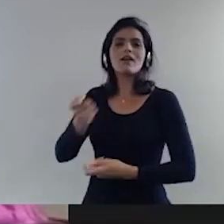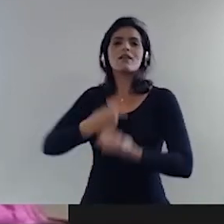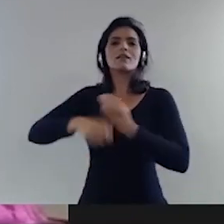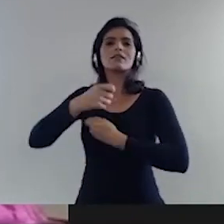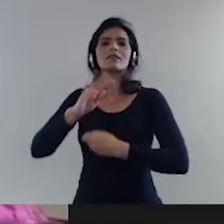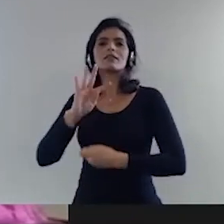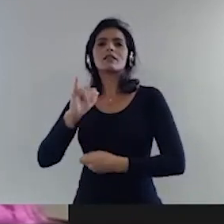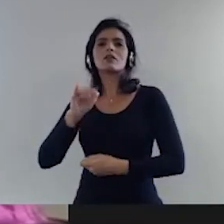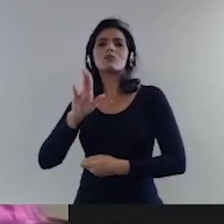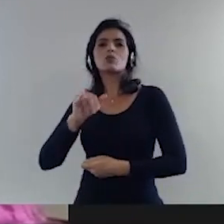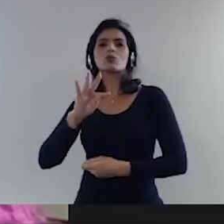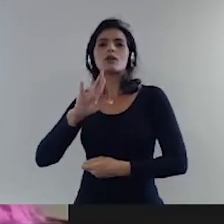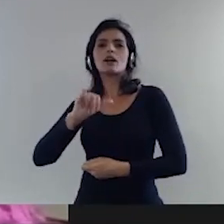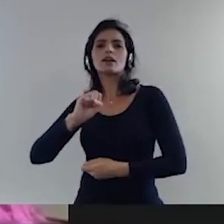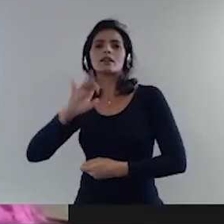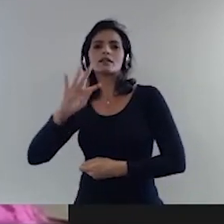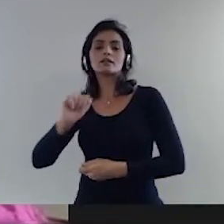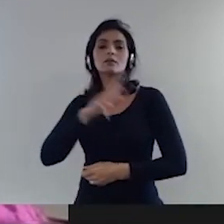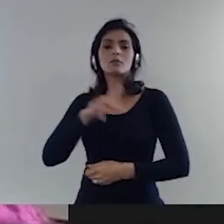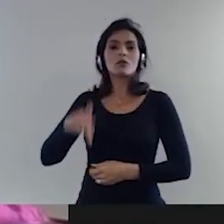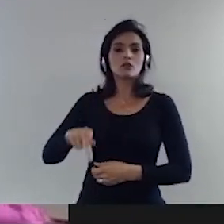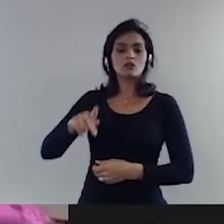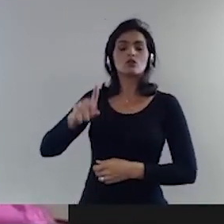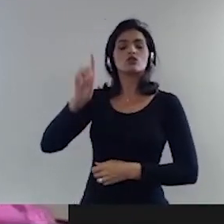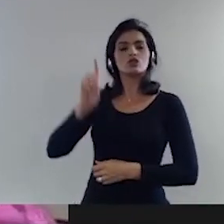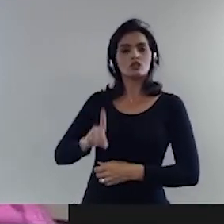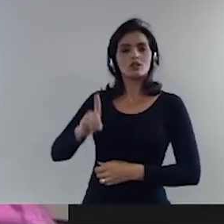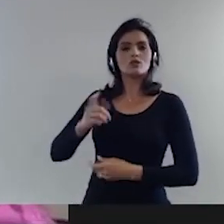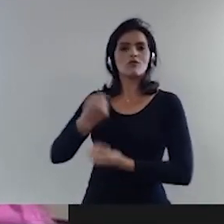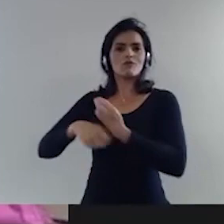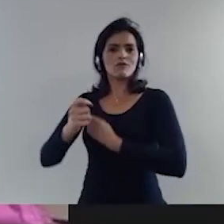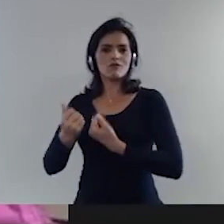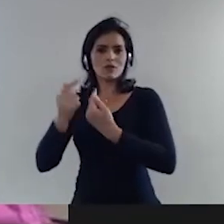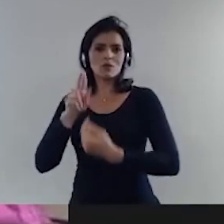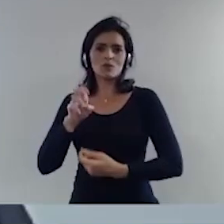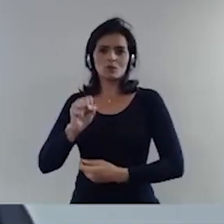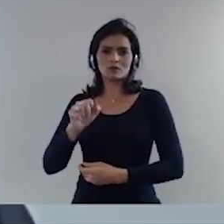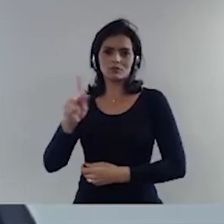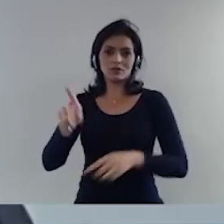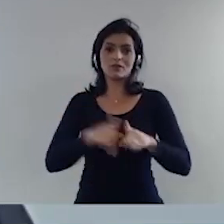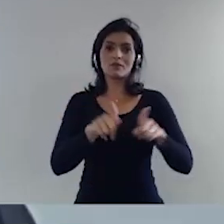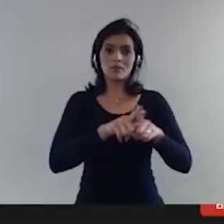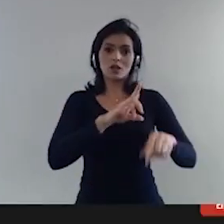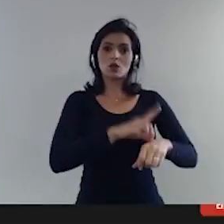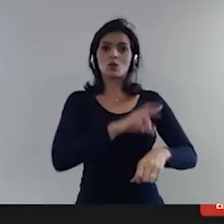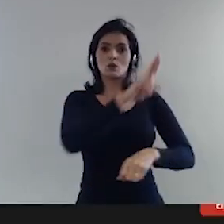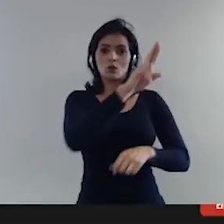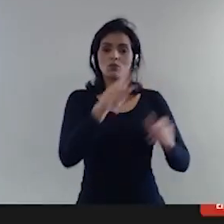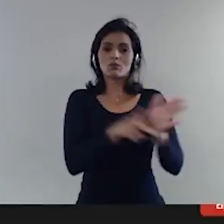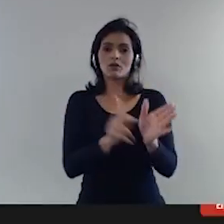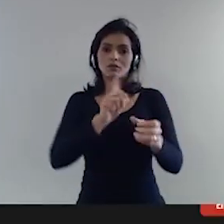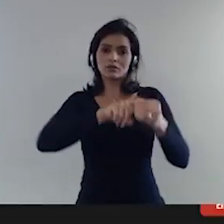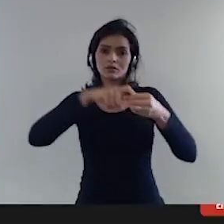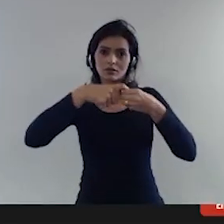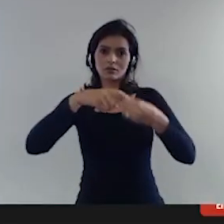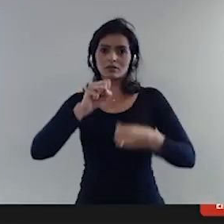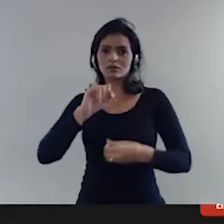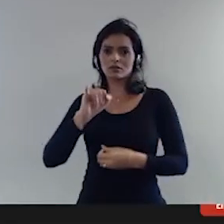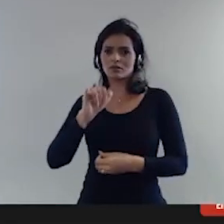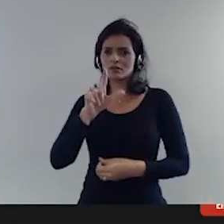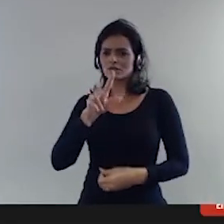tributarista, professor titular de Direito Financeiro da USP, doutor e livre-docente da USP, sócio do Silveira